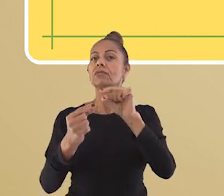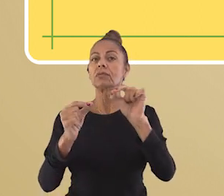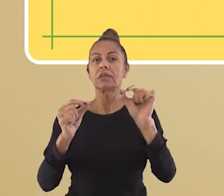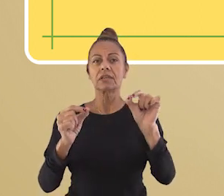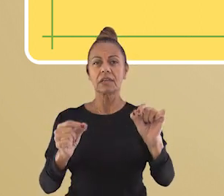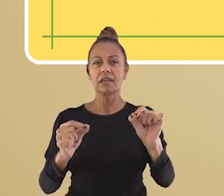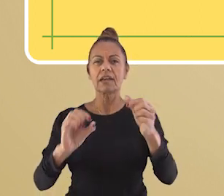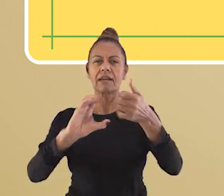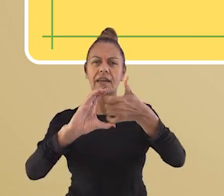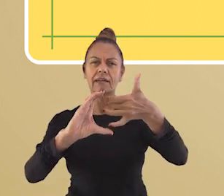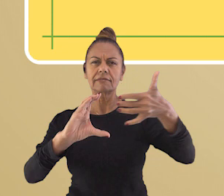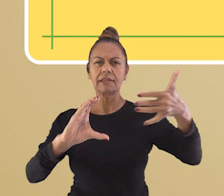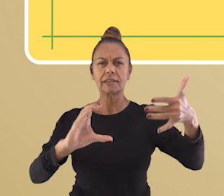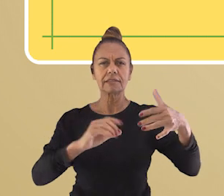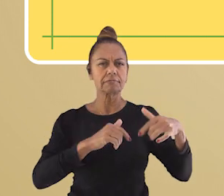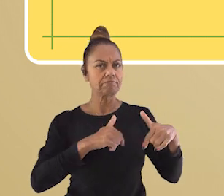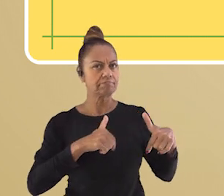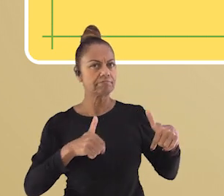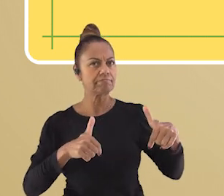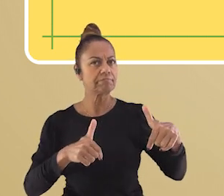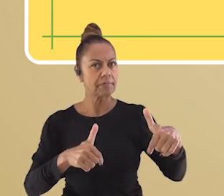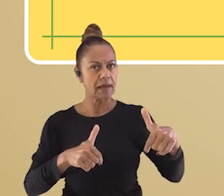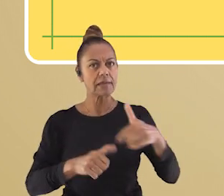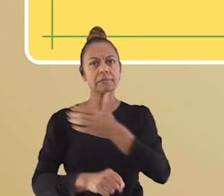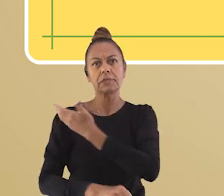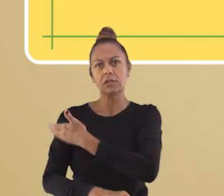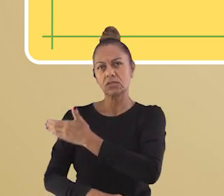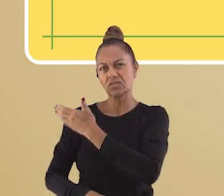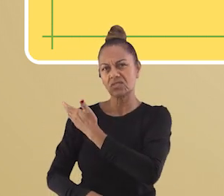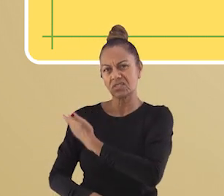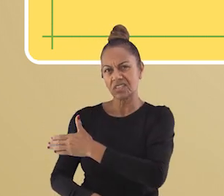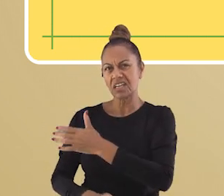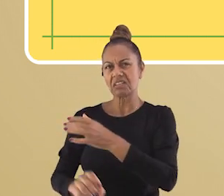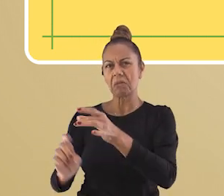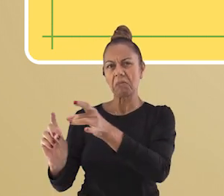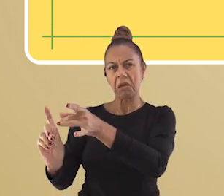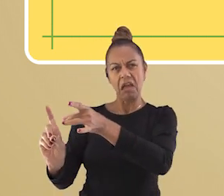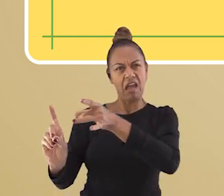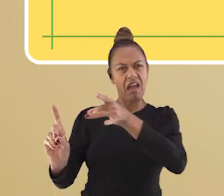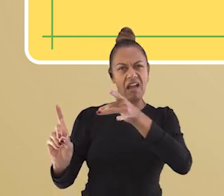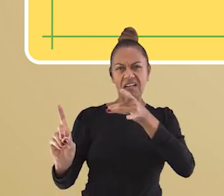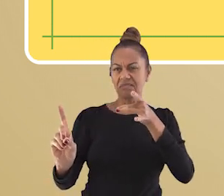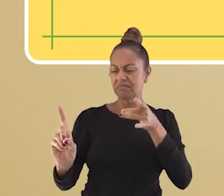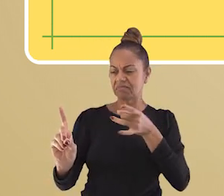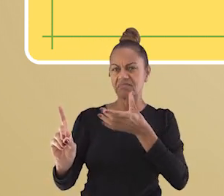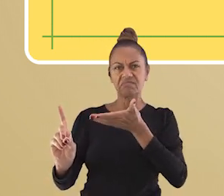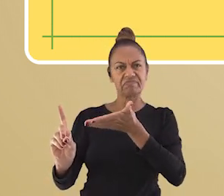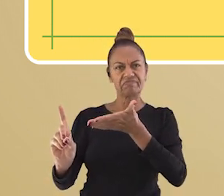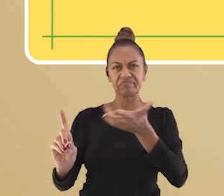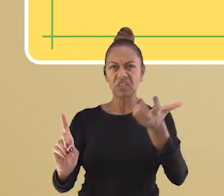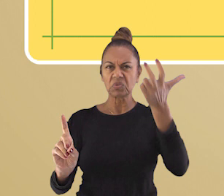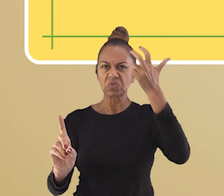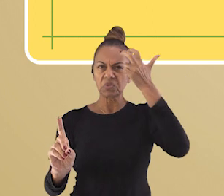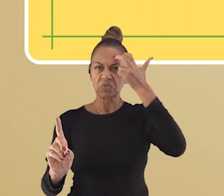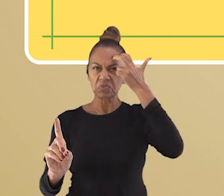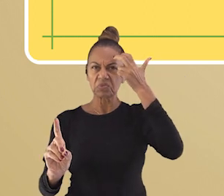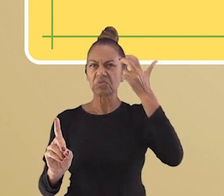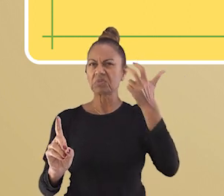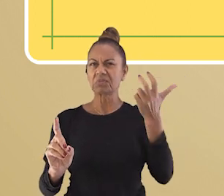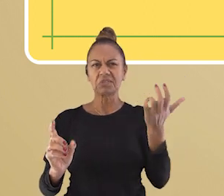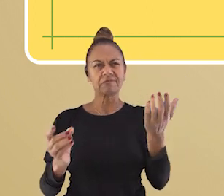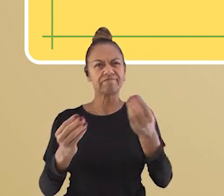estudantes características e práticas de preconceito e intolerância que afetam as sociedades e culturas ao redor do